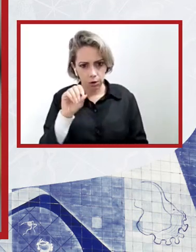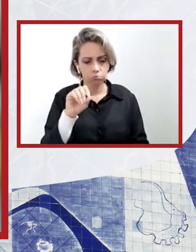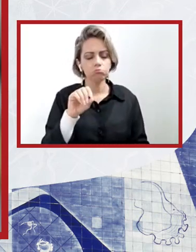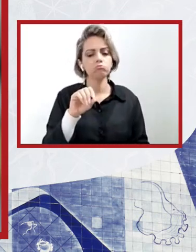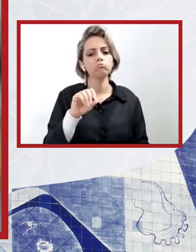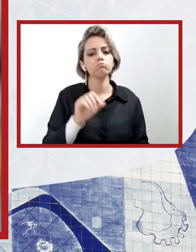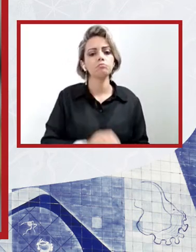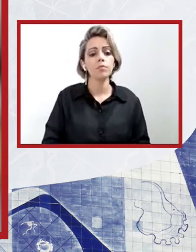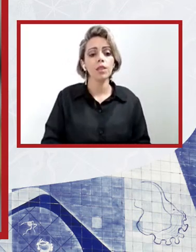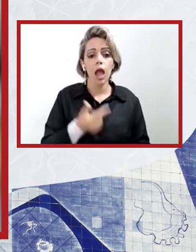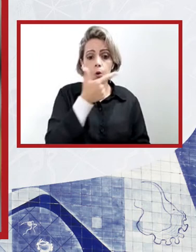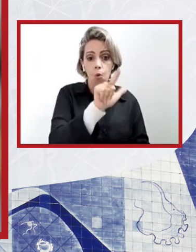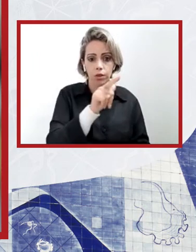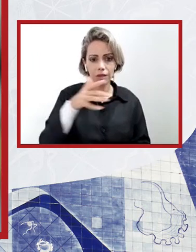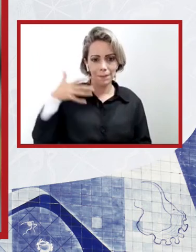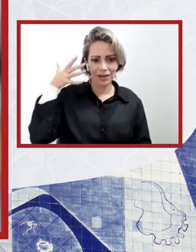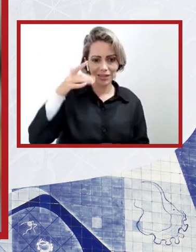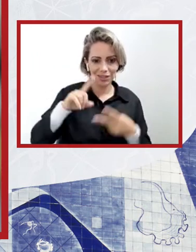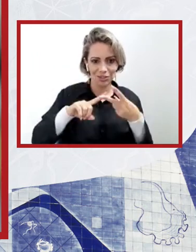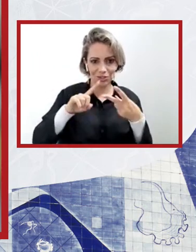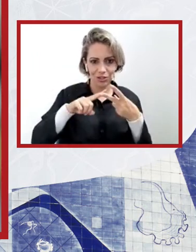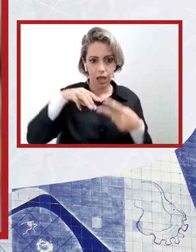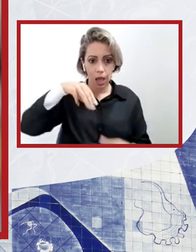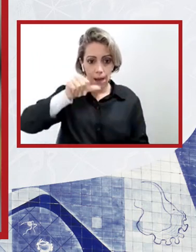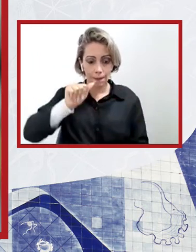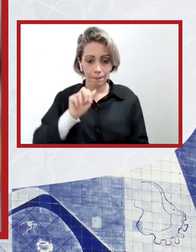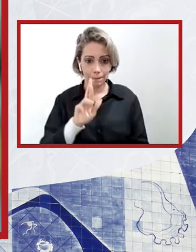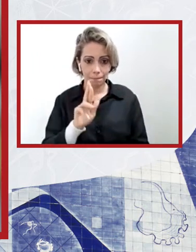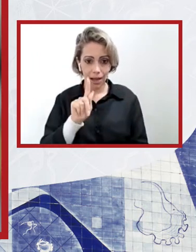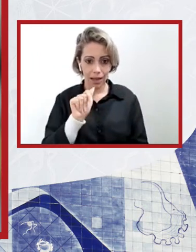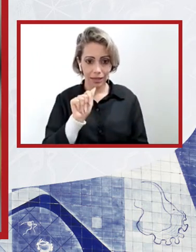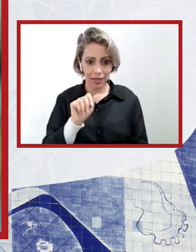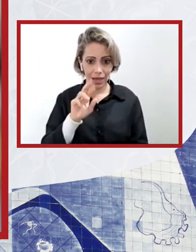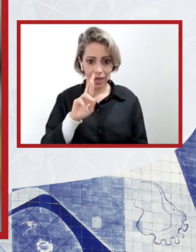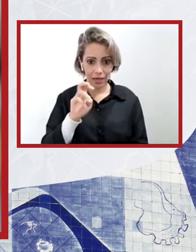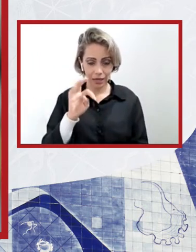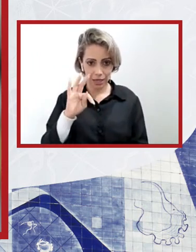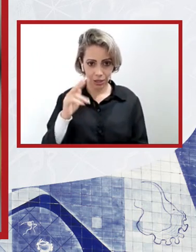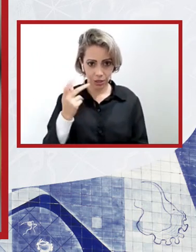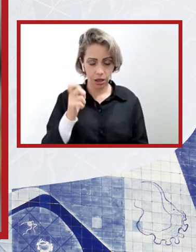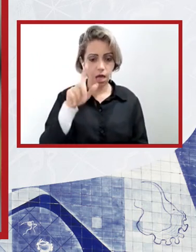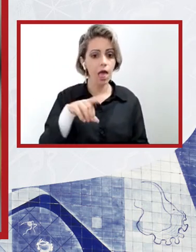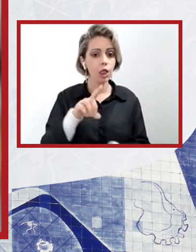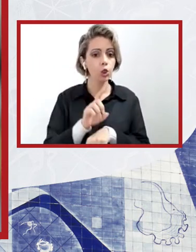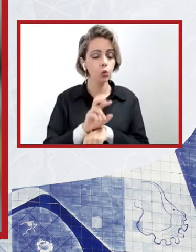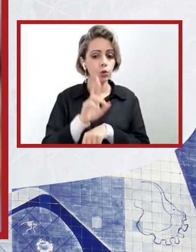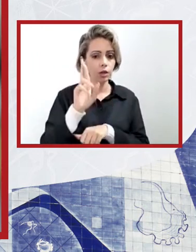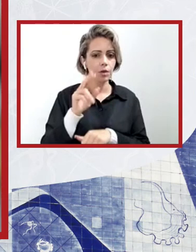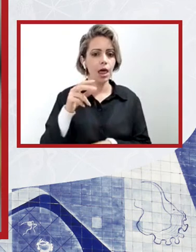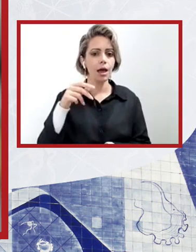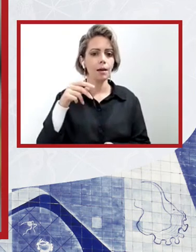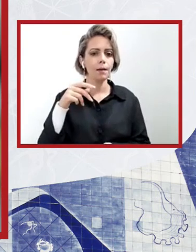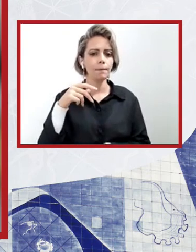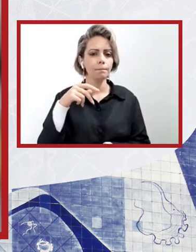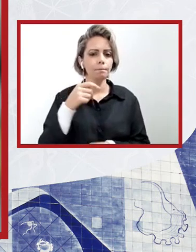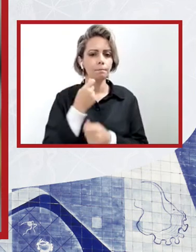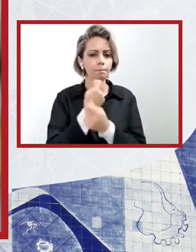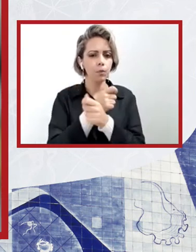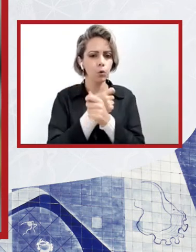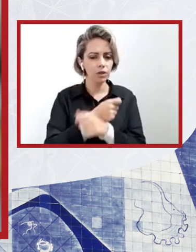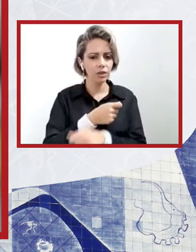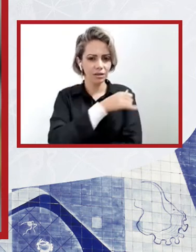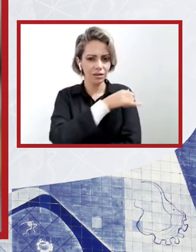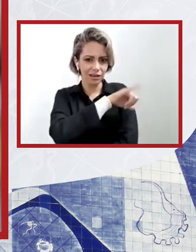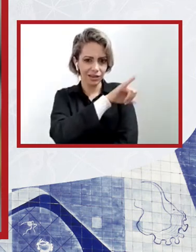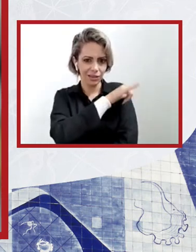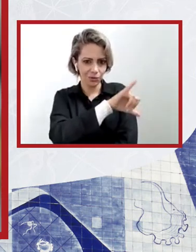outra palestrante é a Margarete de Oliveira Olegário, que é doutoranda em Educação pela PUC-Rio, onde integra o Grupo de Pesquisa em